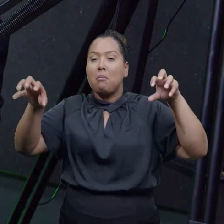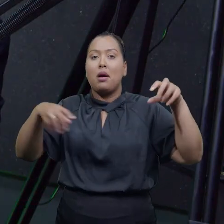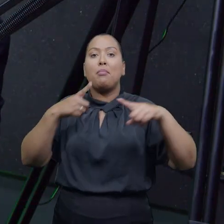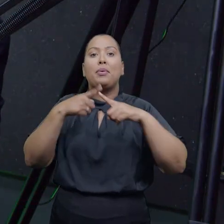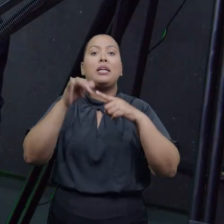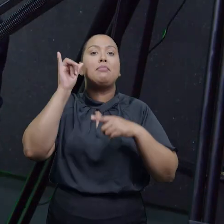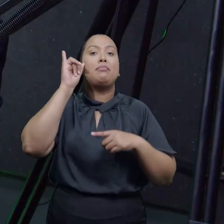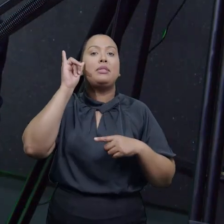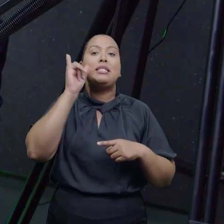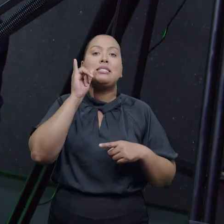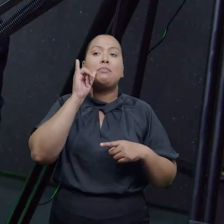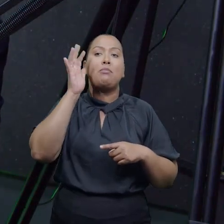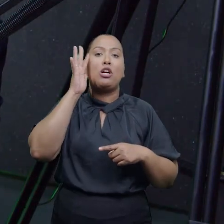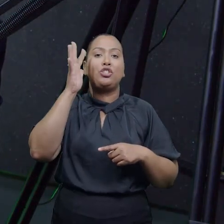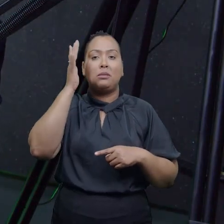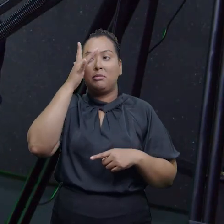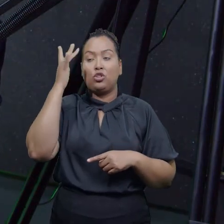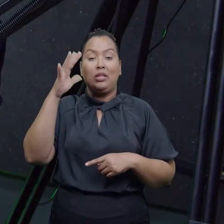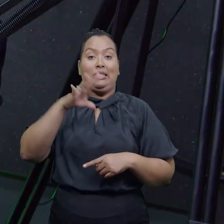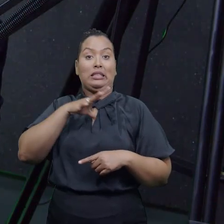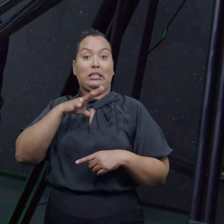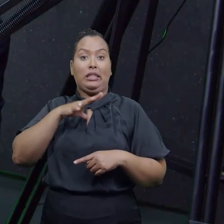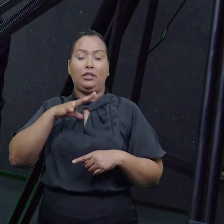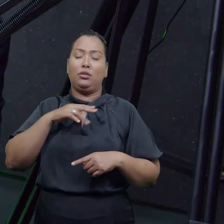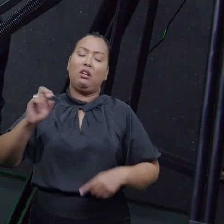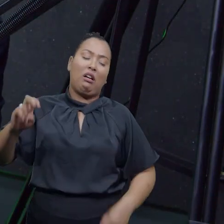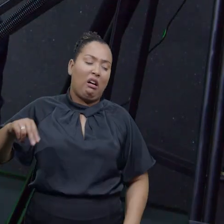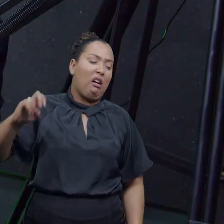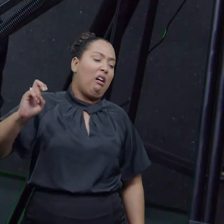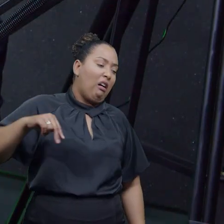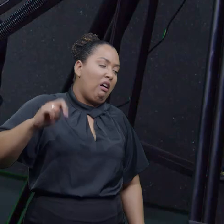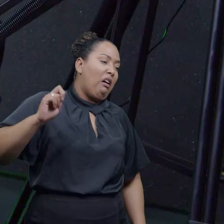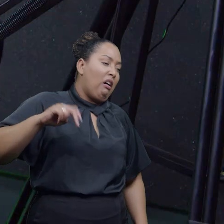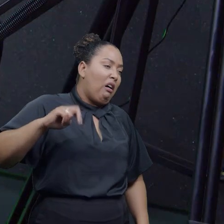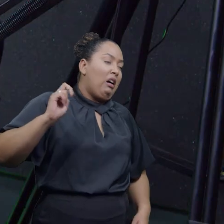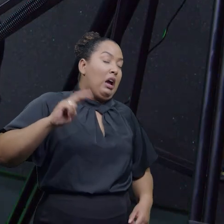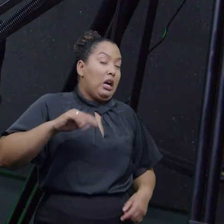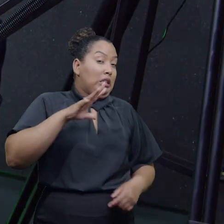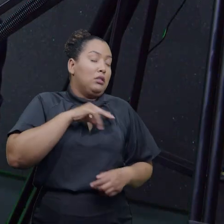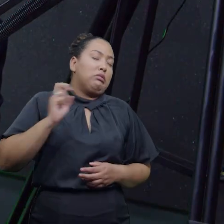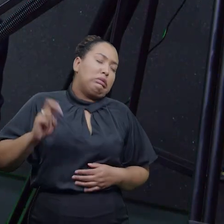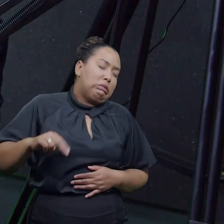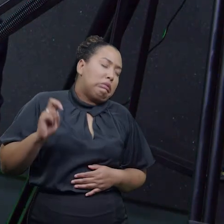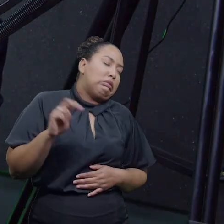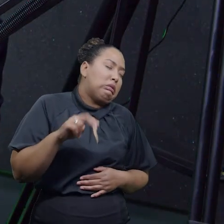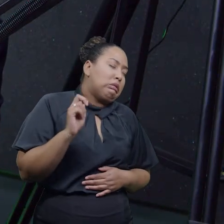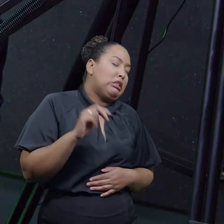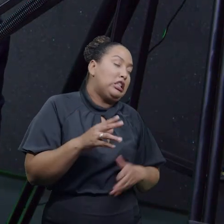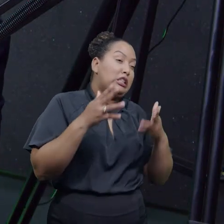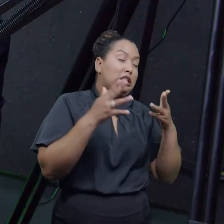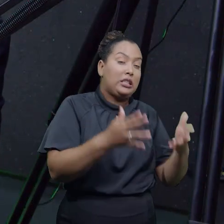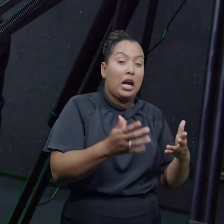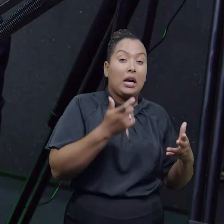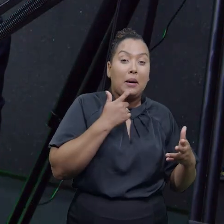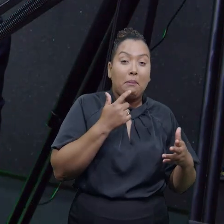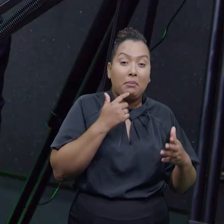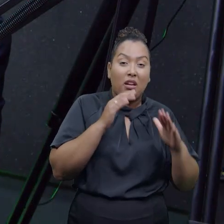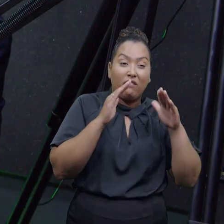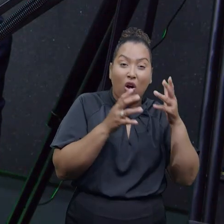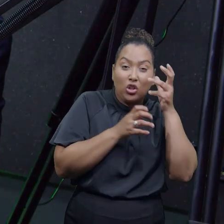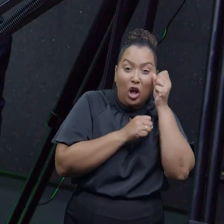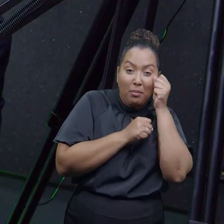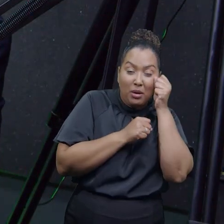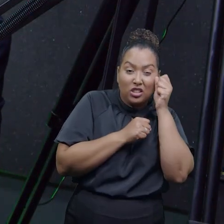geograficamente. Uma pessoa sair a pé do centro de Goiânia para Campinas para poder dormir, e é até difícil imaginar isso,